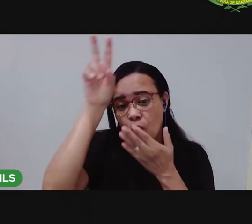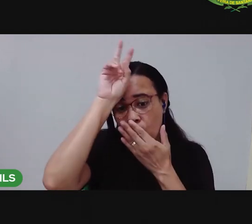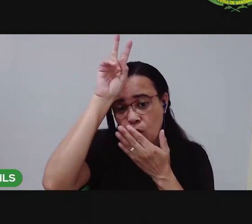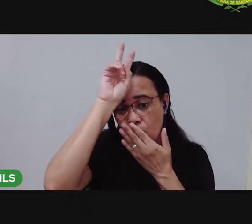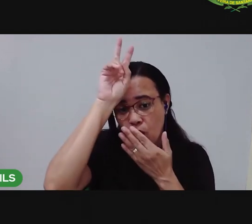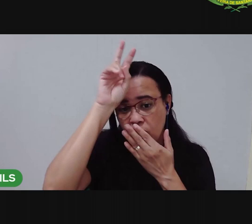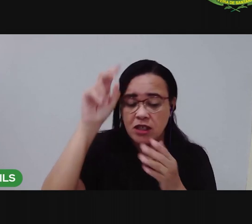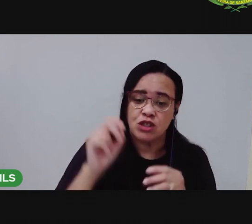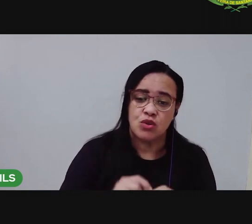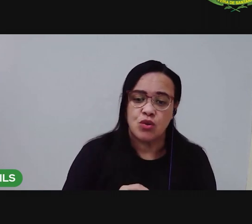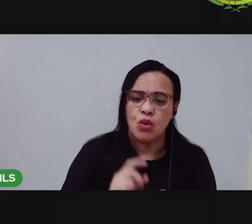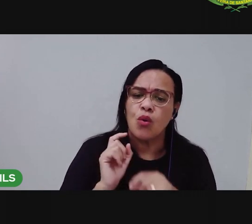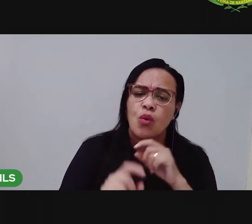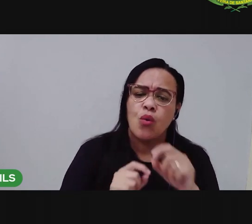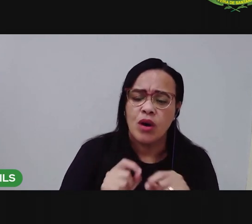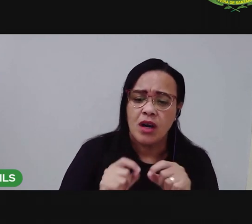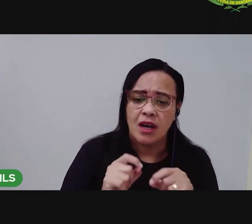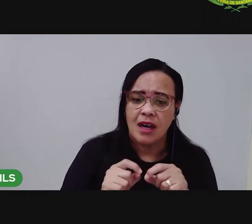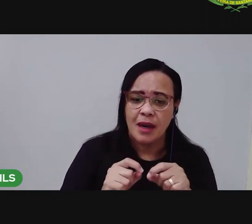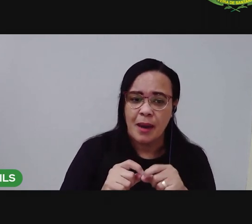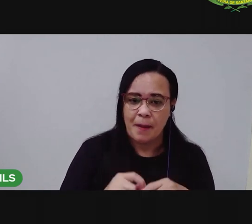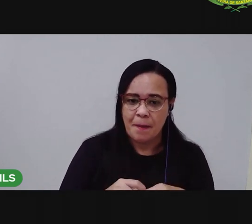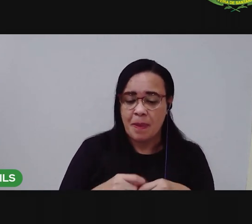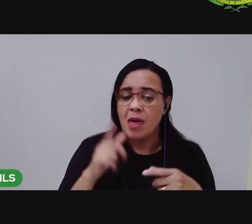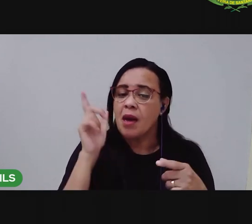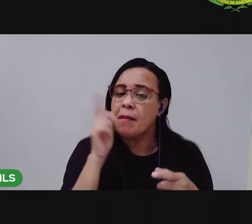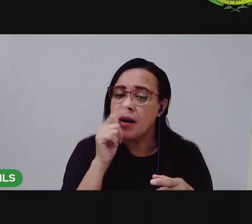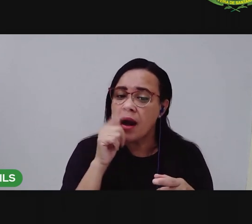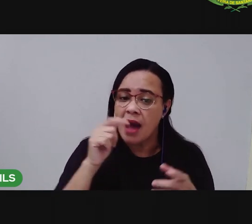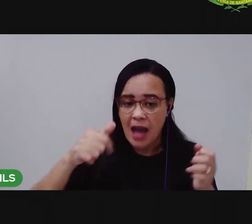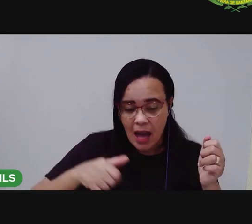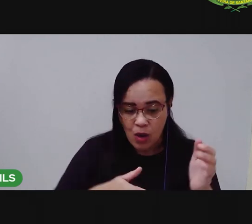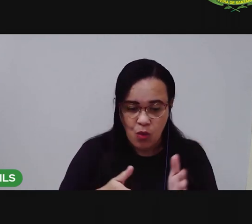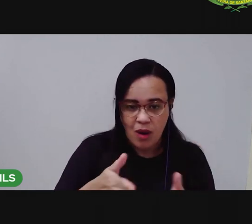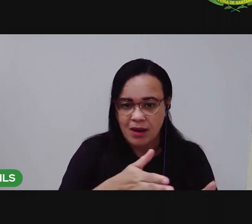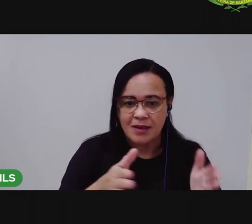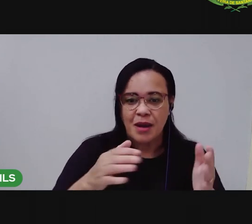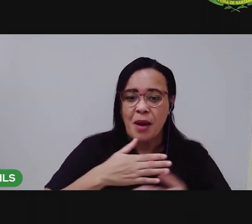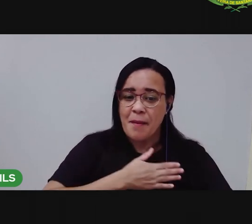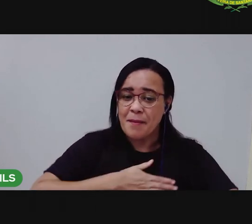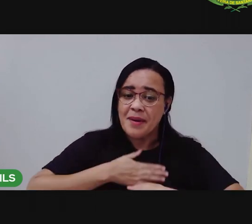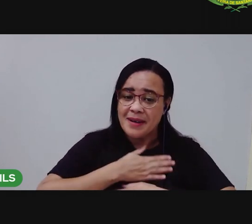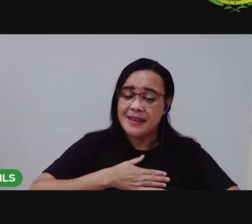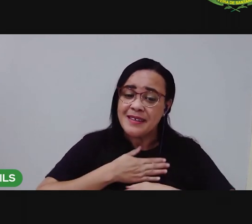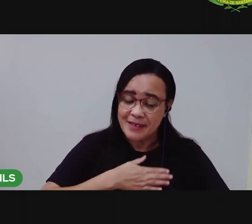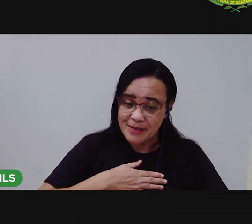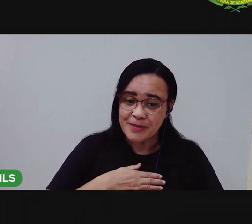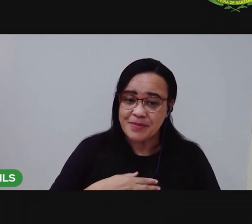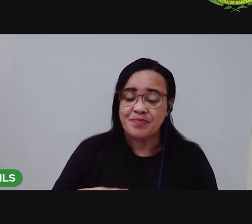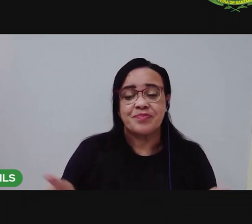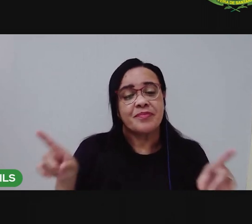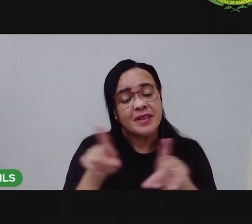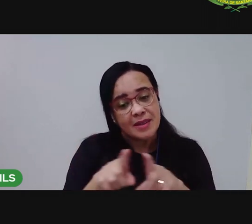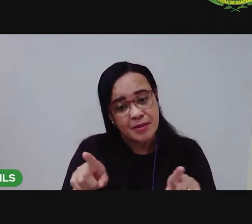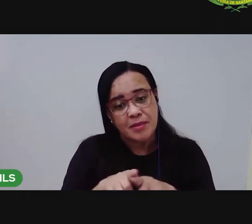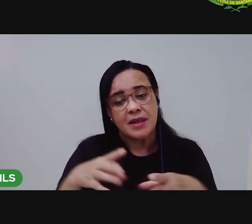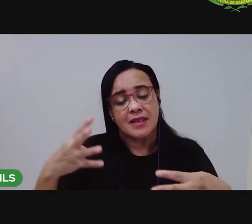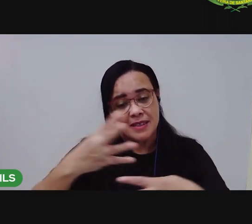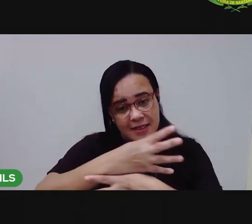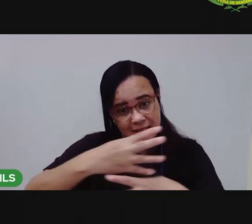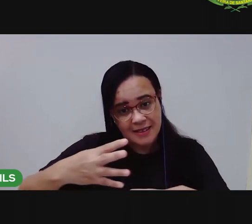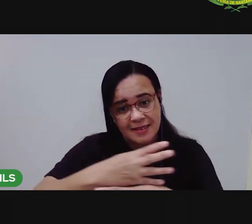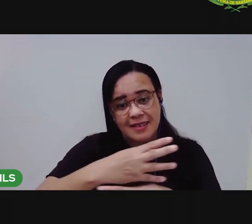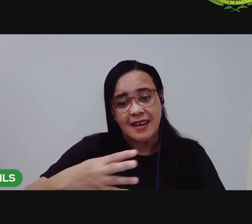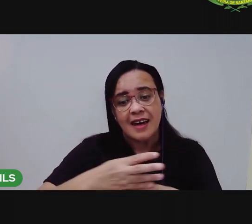no balanço. E na zona urbana, onde também é comum ver as crianças ali nos parques urbanos,